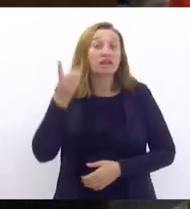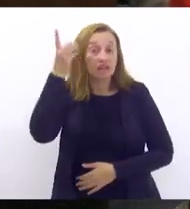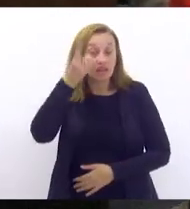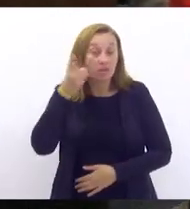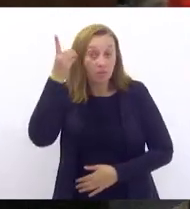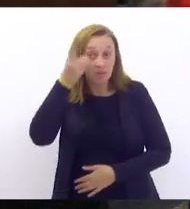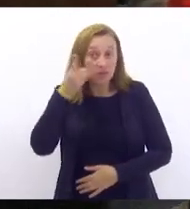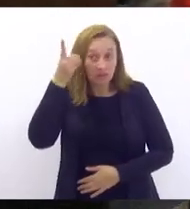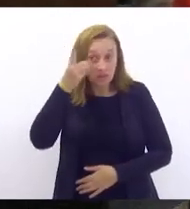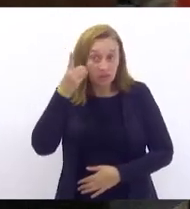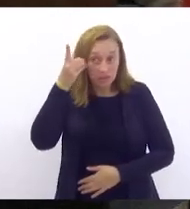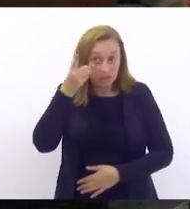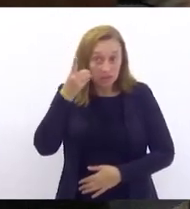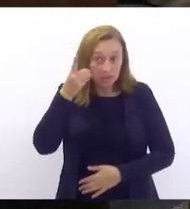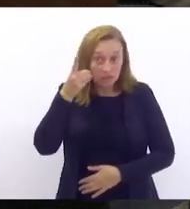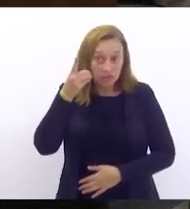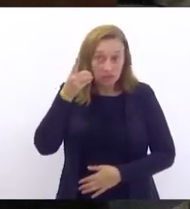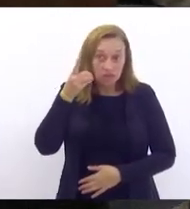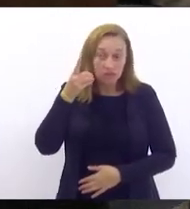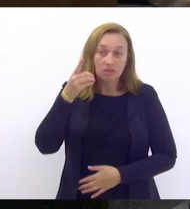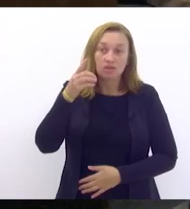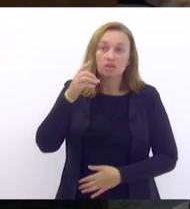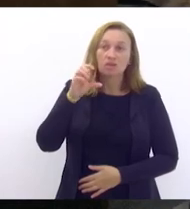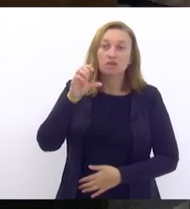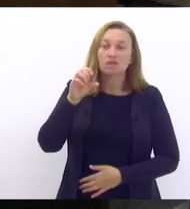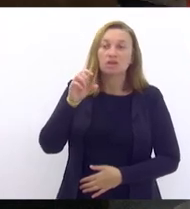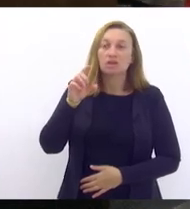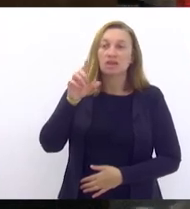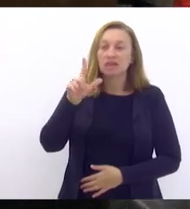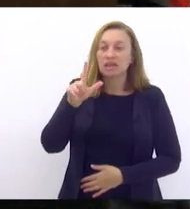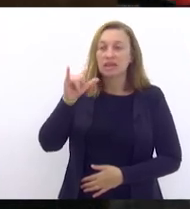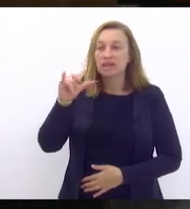deputada suplente Lilian Beringer, que hoje